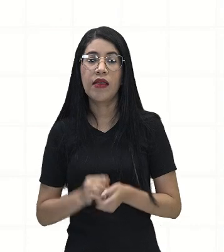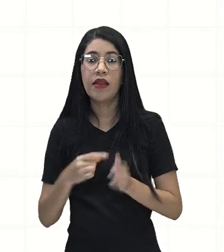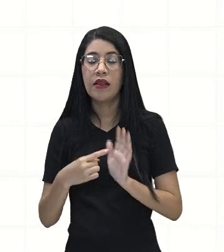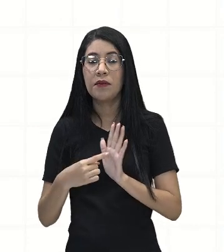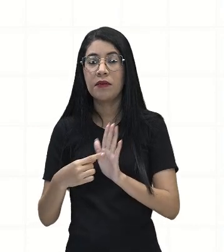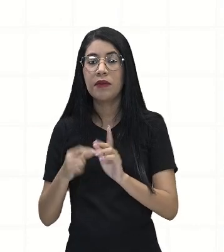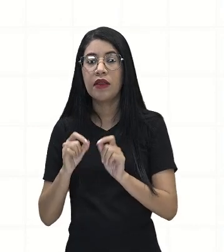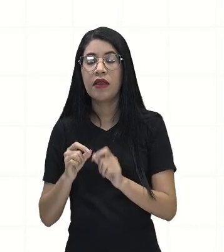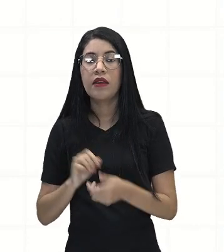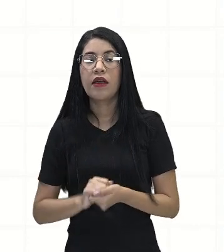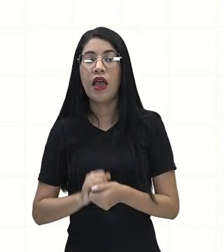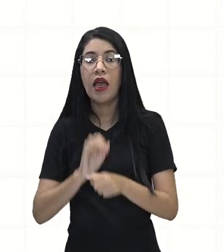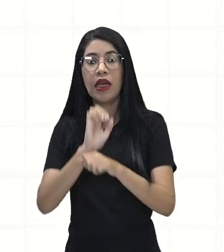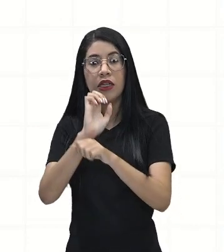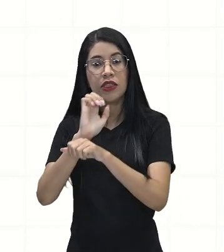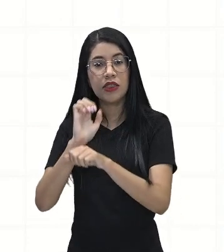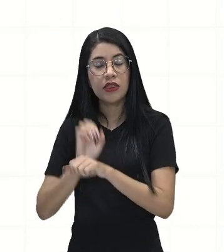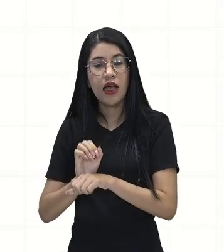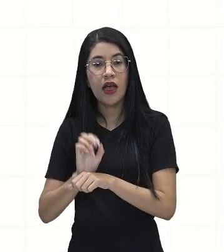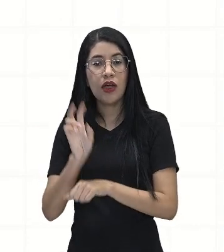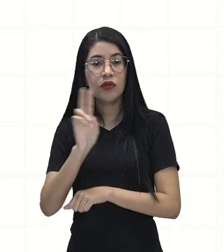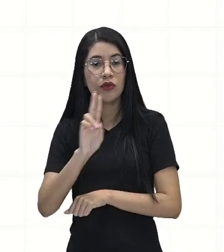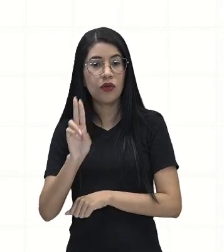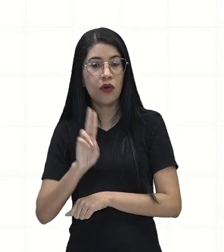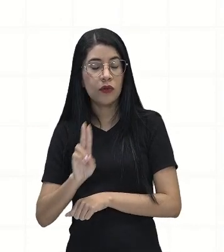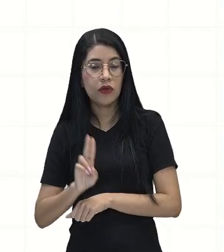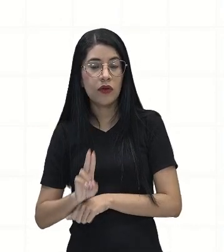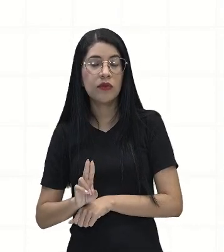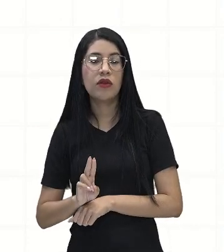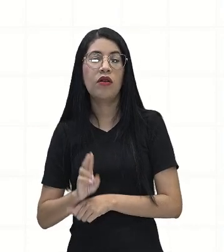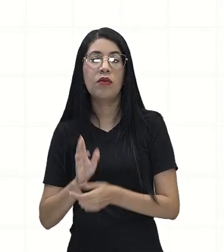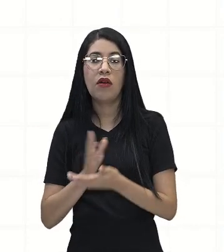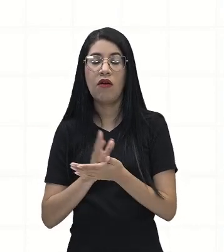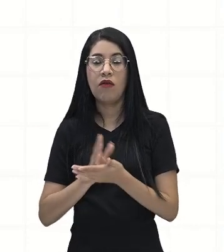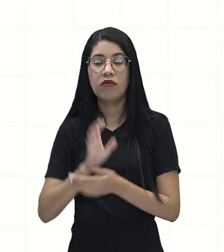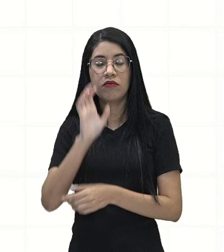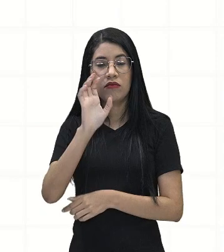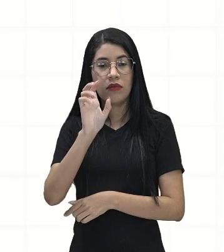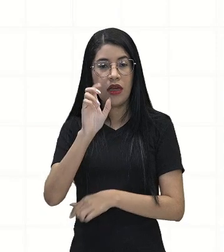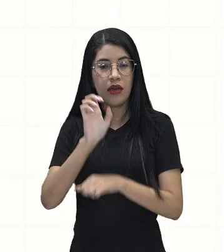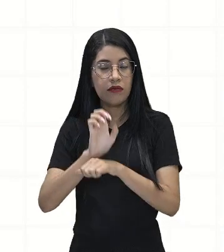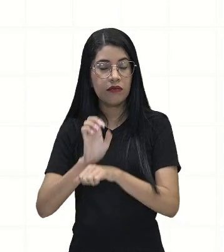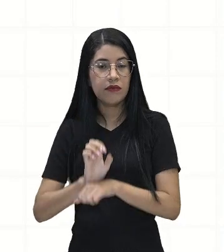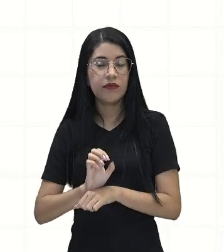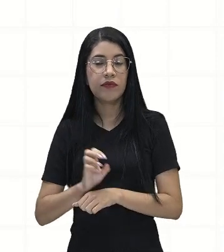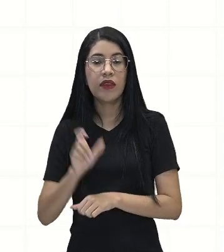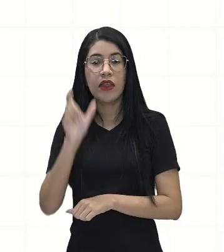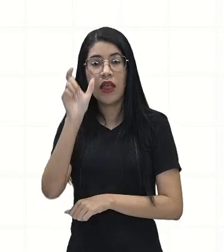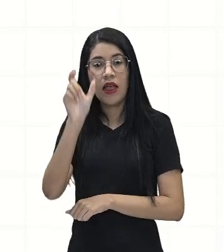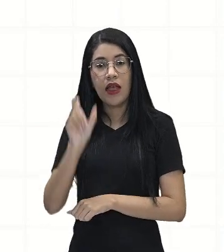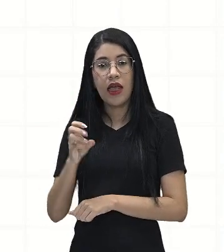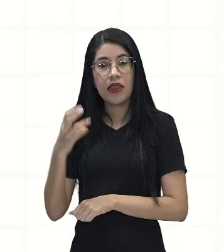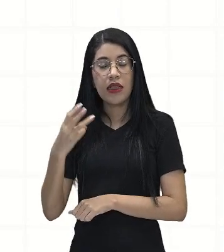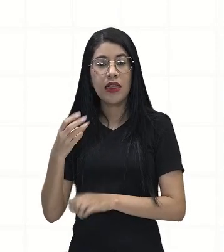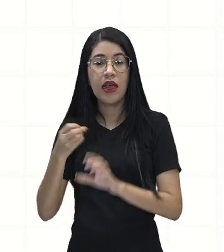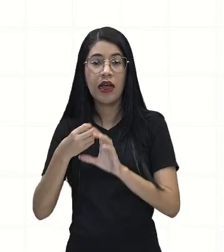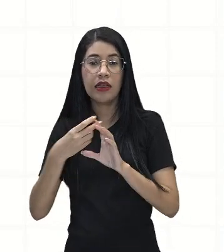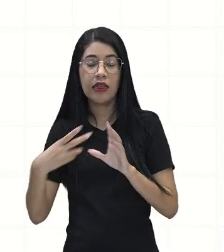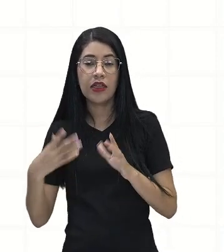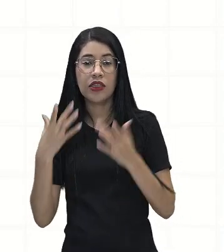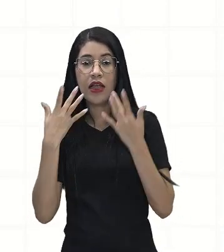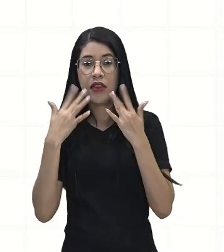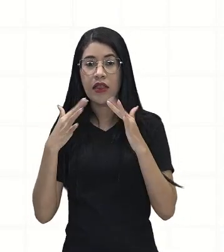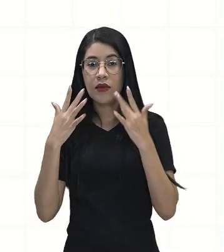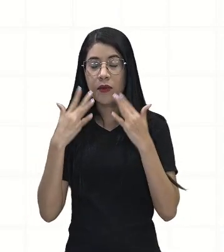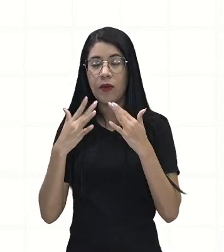aqui os estados, né, alguns estados do Brasil. A terceira coluna, a característica natural que